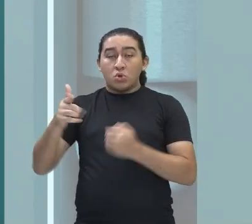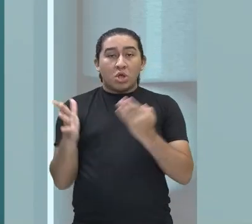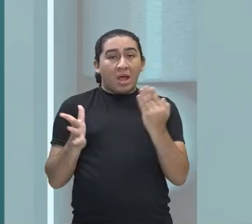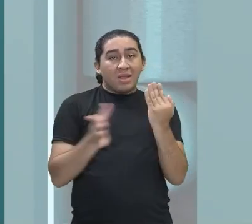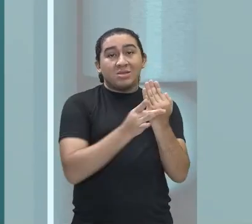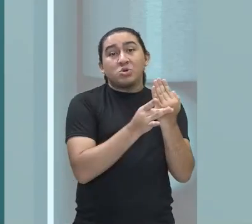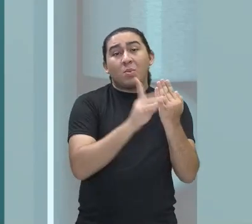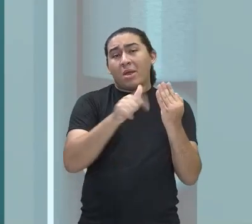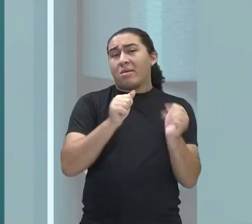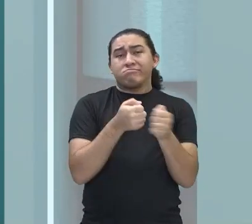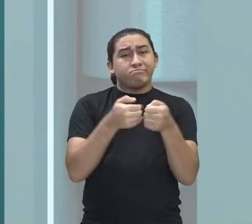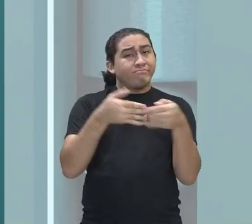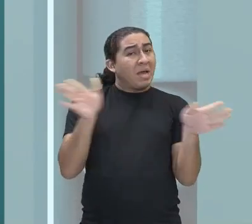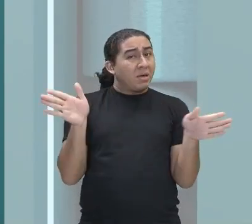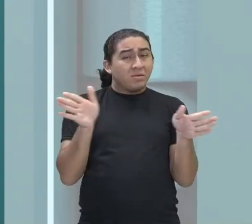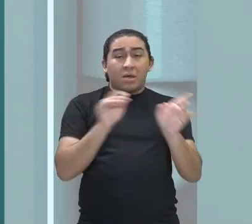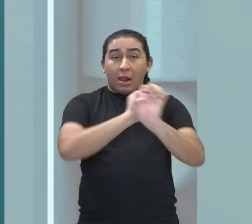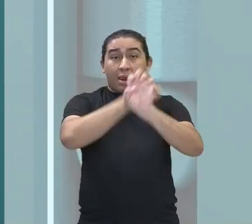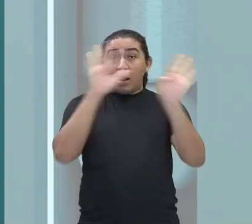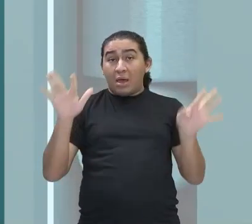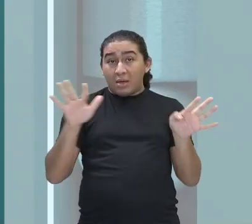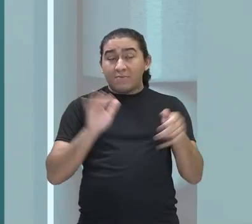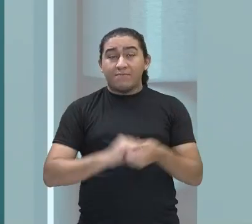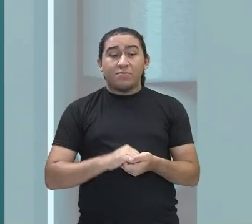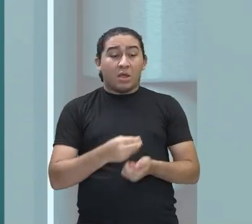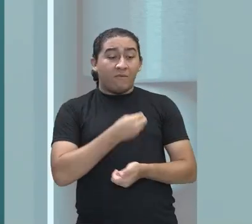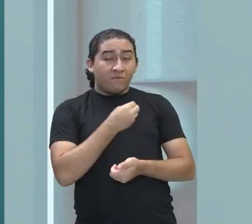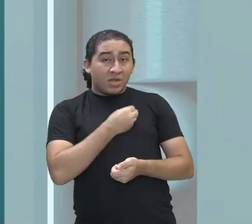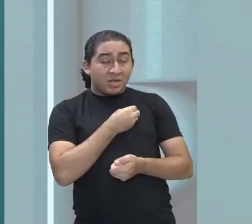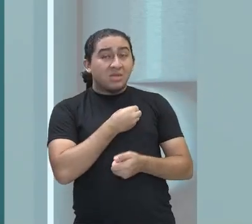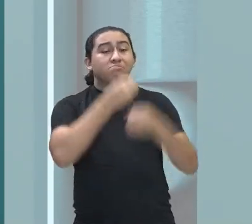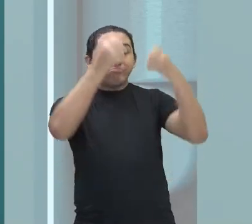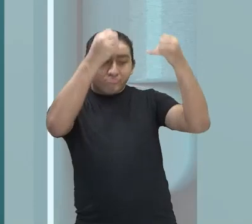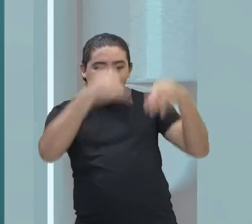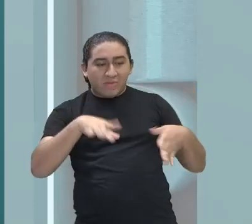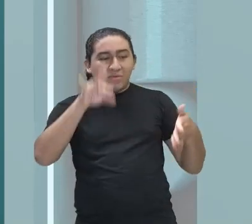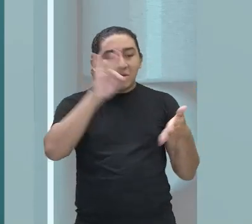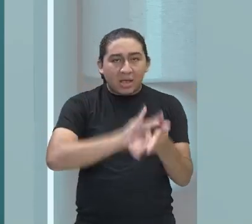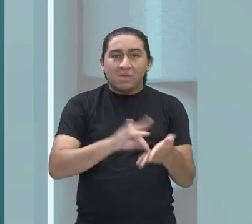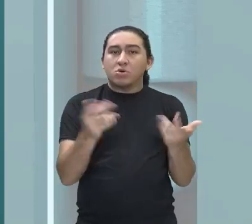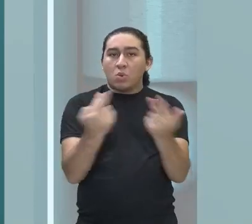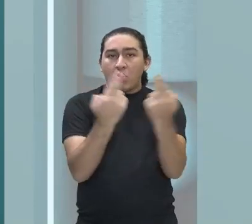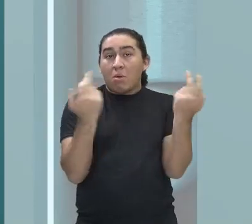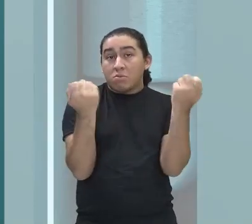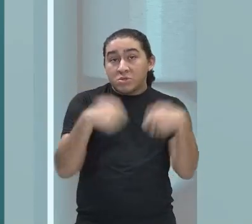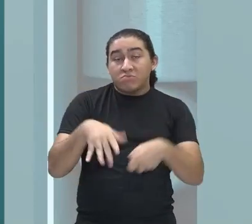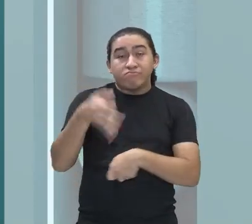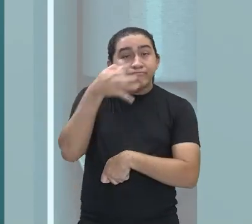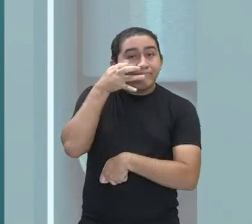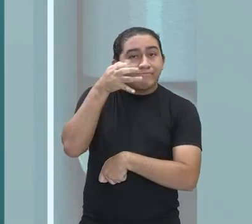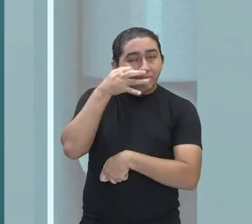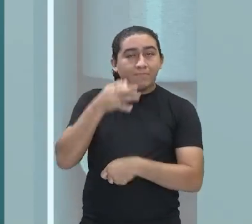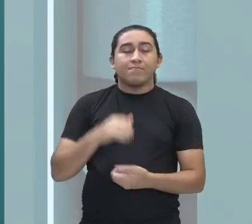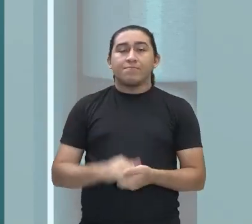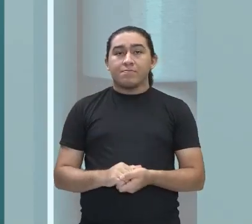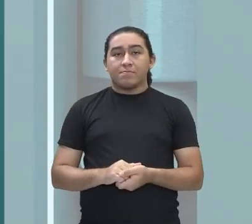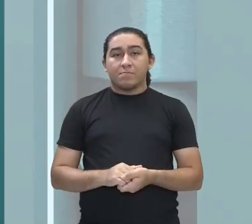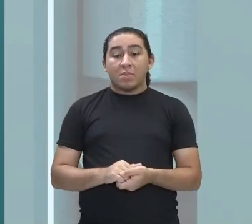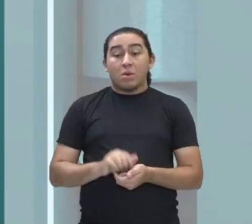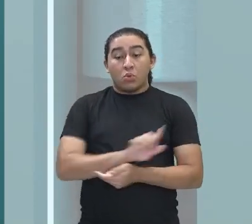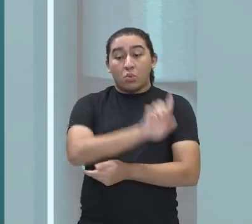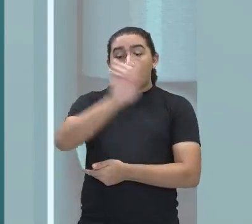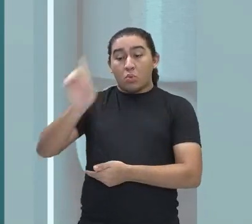é escancarado, né? A realidade é escancarada, como ela realmente, como ela verdadeiramente é.